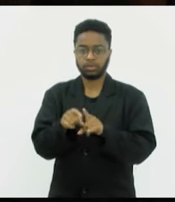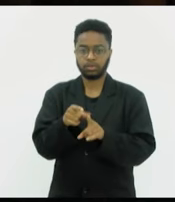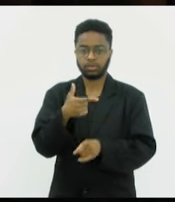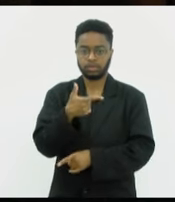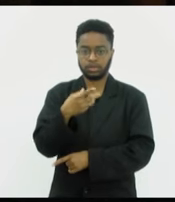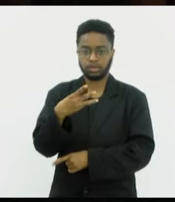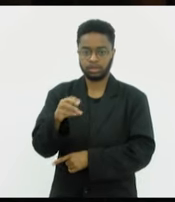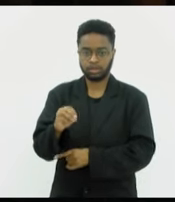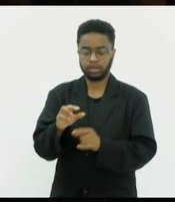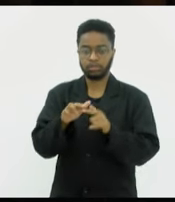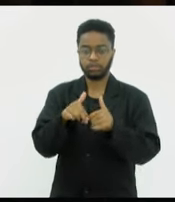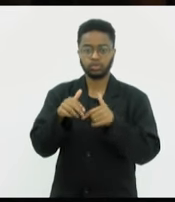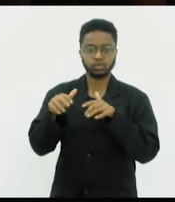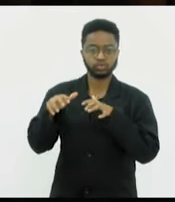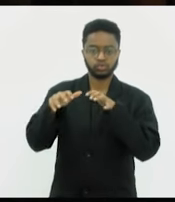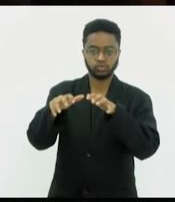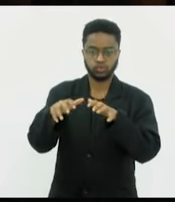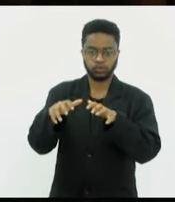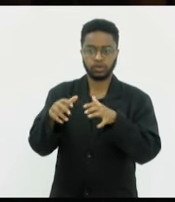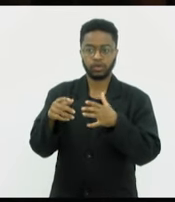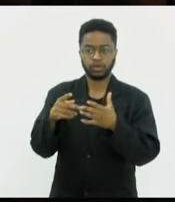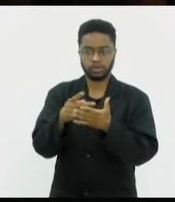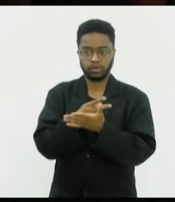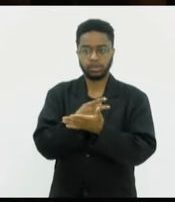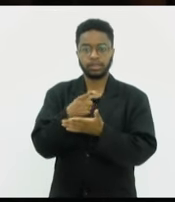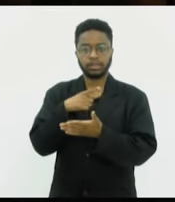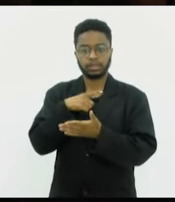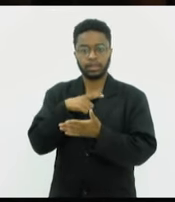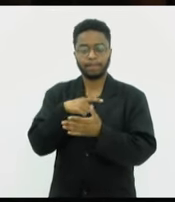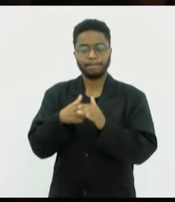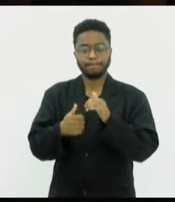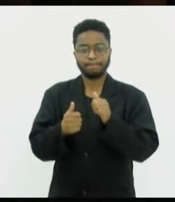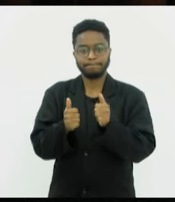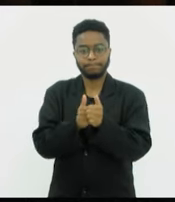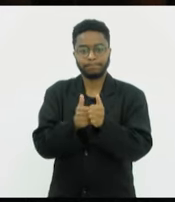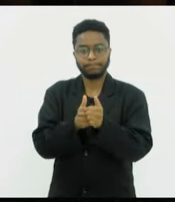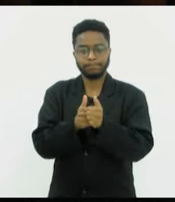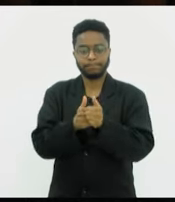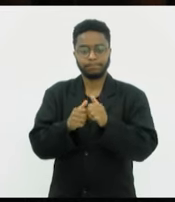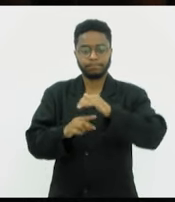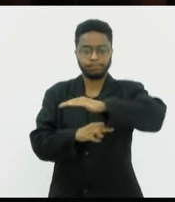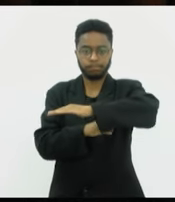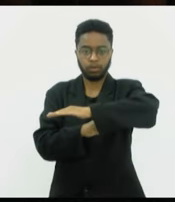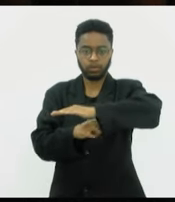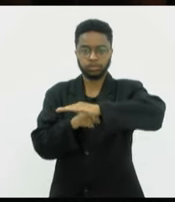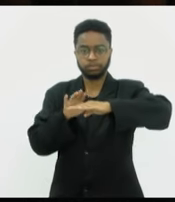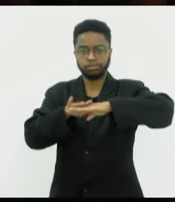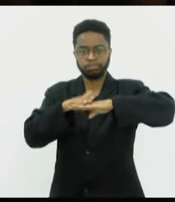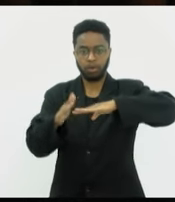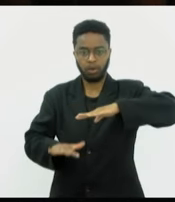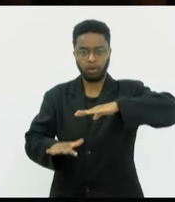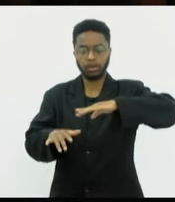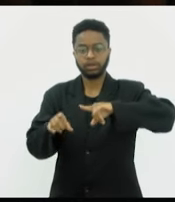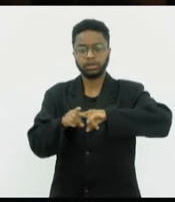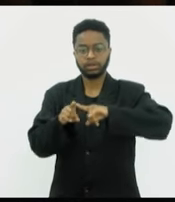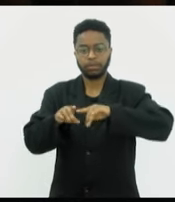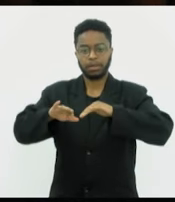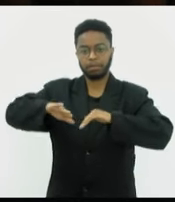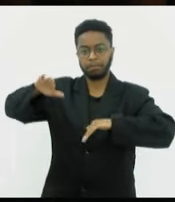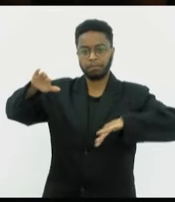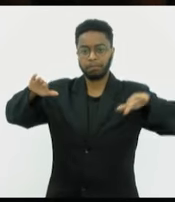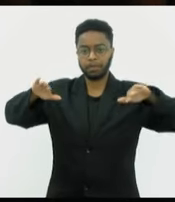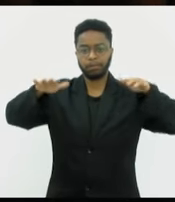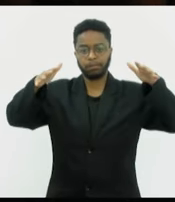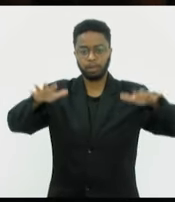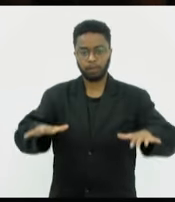devido às chuvas anteriores. Cabeça de ponte, senhor presidente, caíram, tem barreiras caindo, são 4 ou 5 pontos